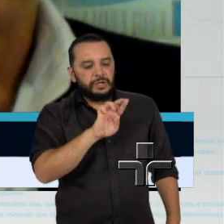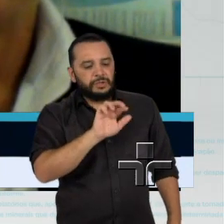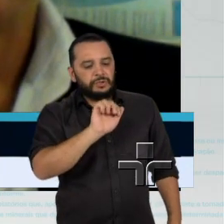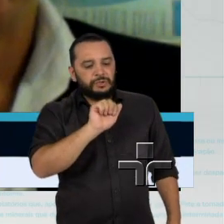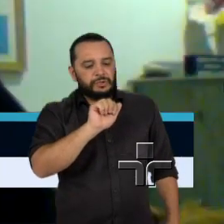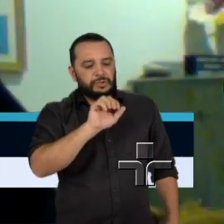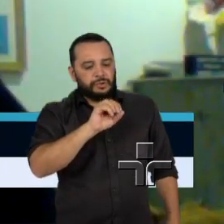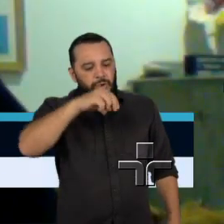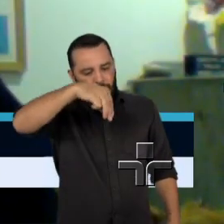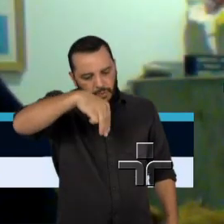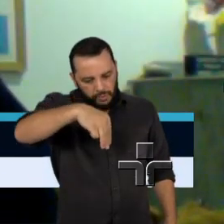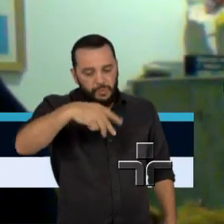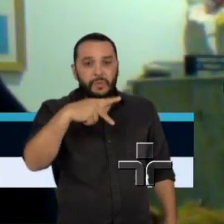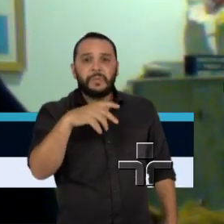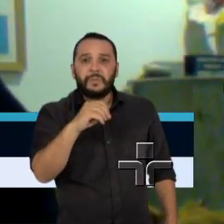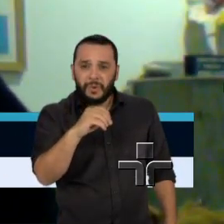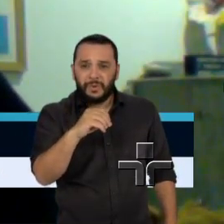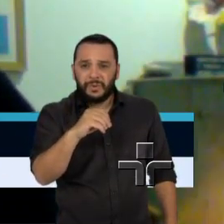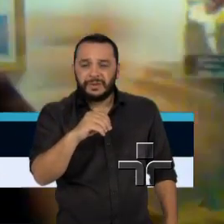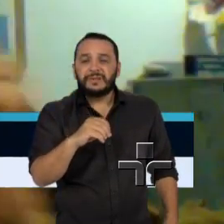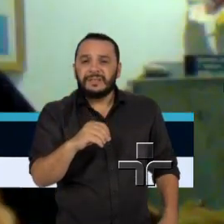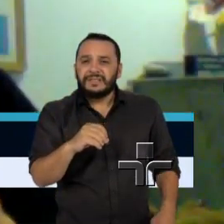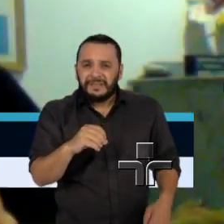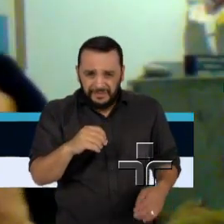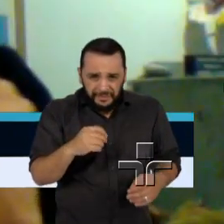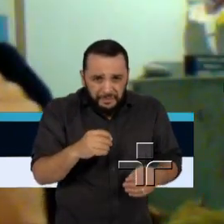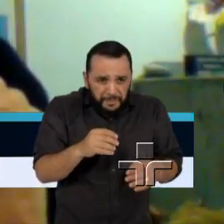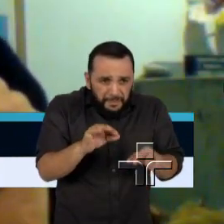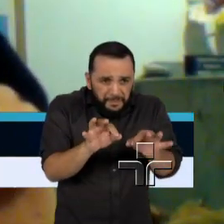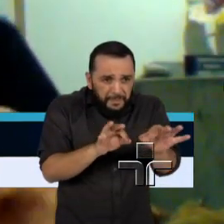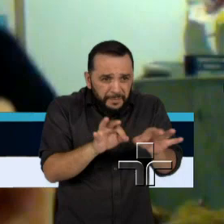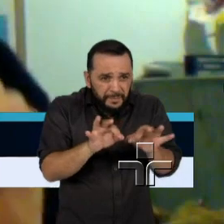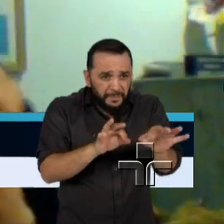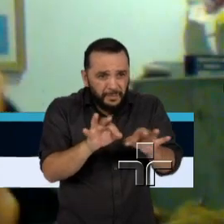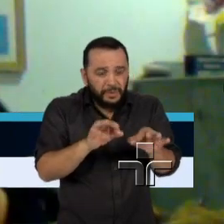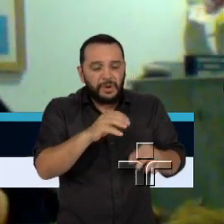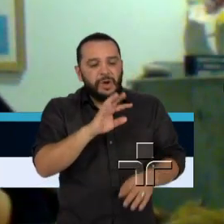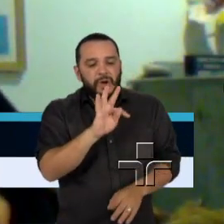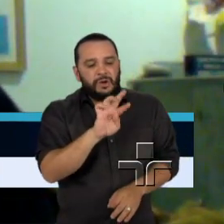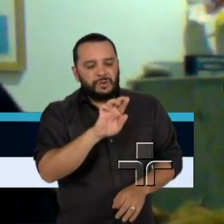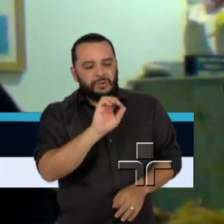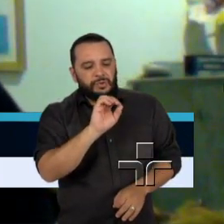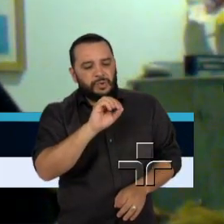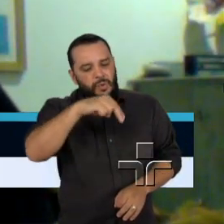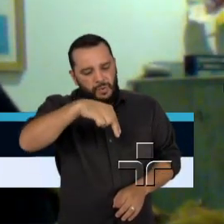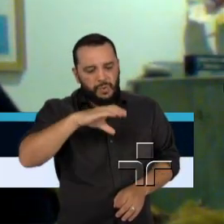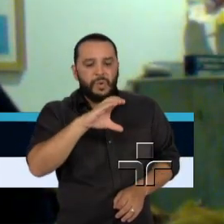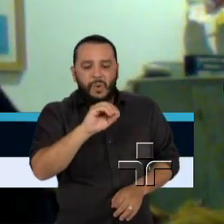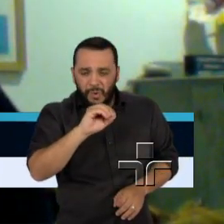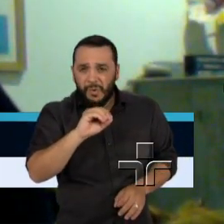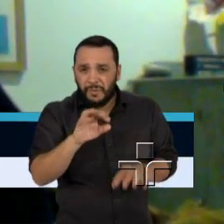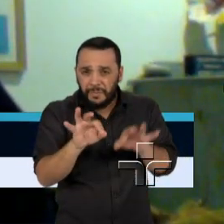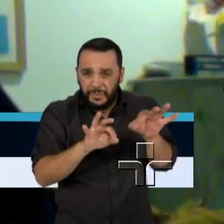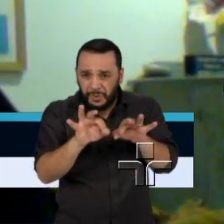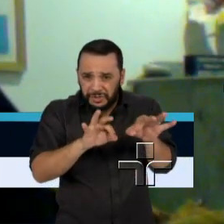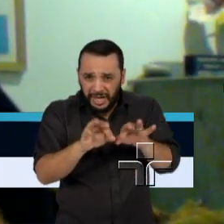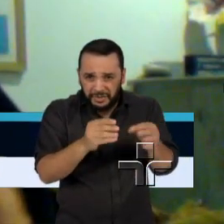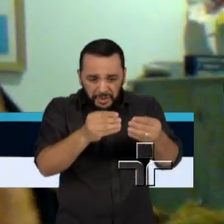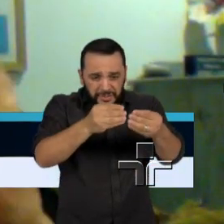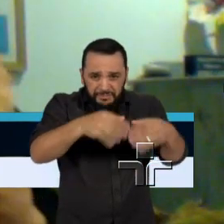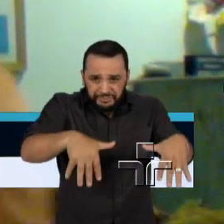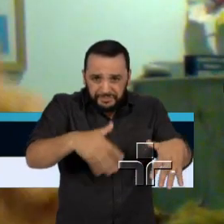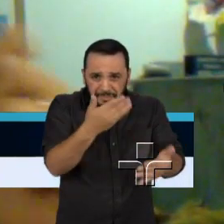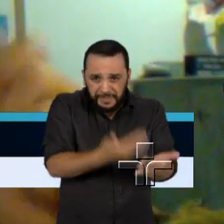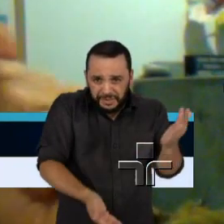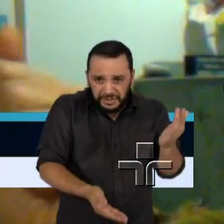ser perdidos, se eu vou perder a minha mão de obra. E a gente tem uma coisa que é muito interessante, porque mesmo que na sexta-feira,